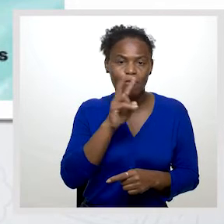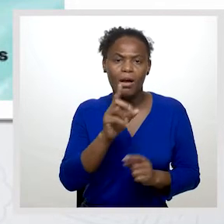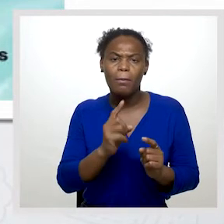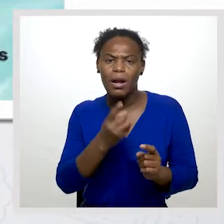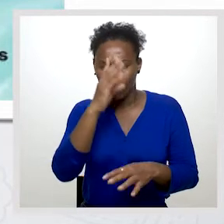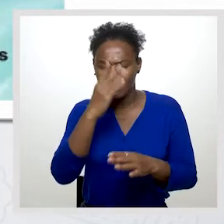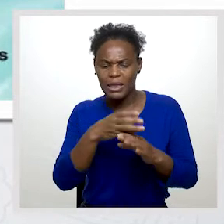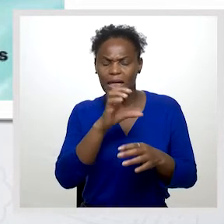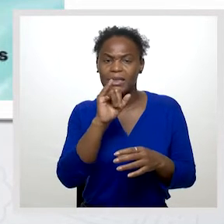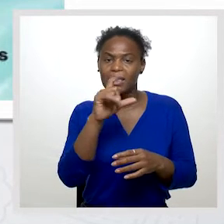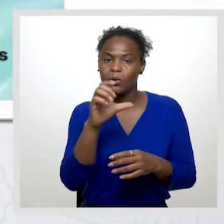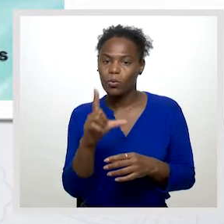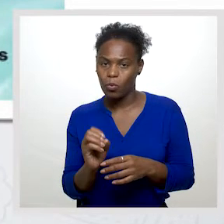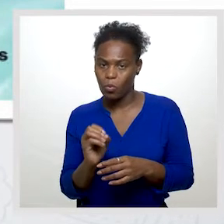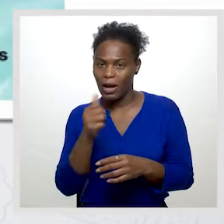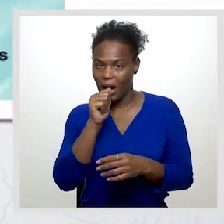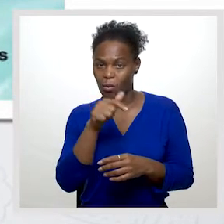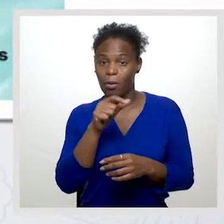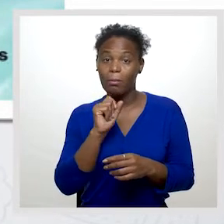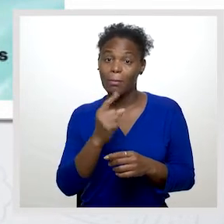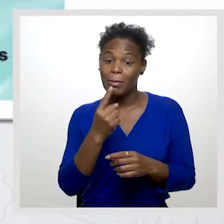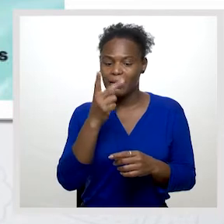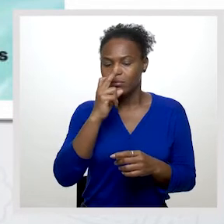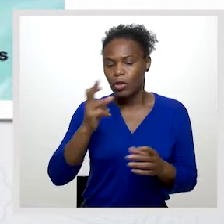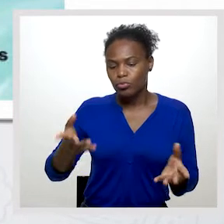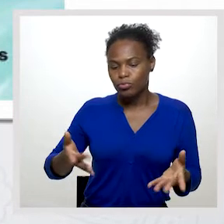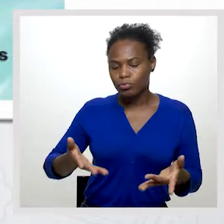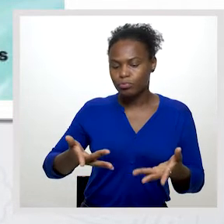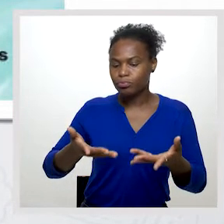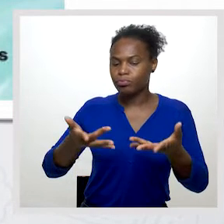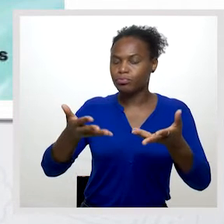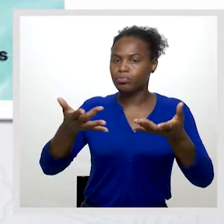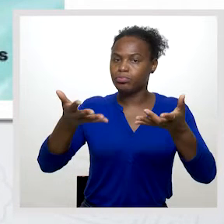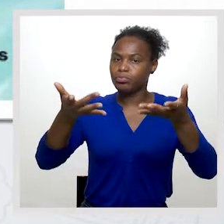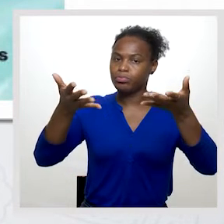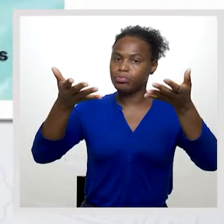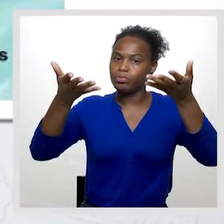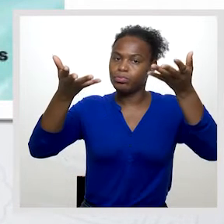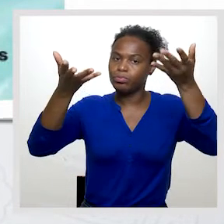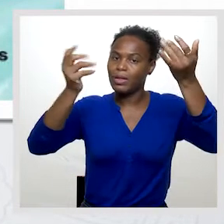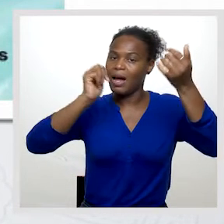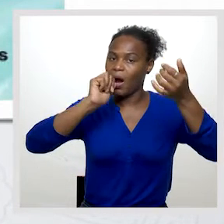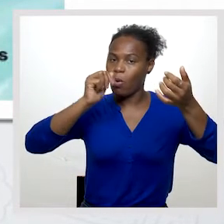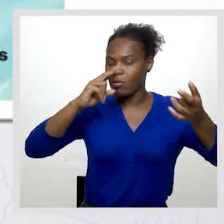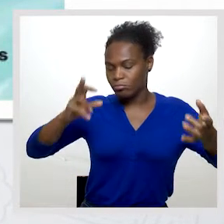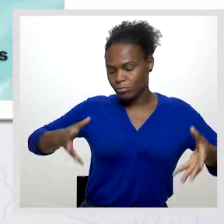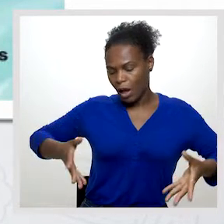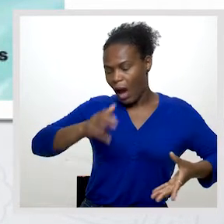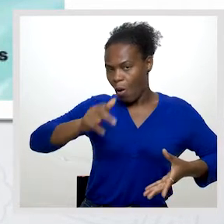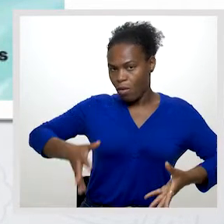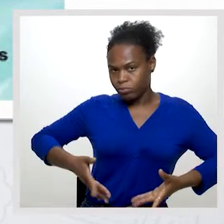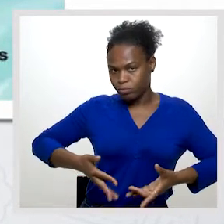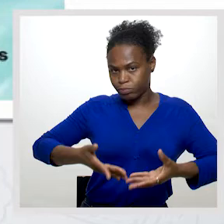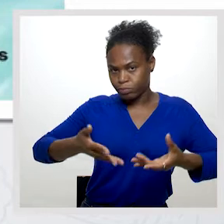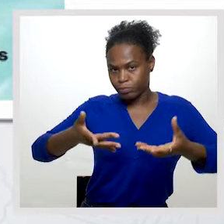o ciclo da água, primeiro temos a evaporação, não é? A evaporação da água. E onde